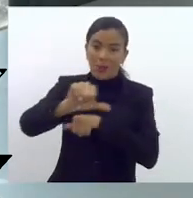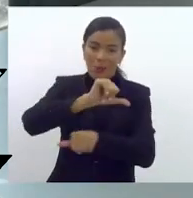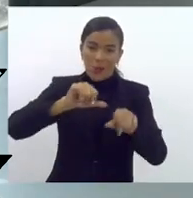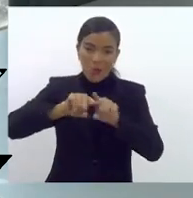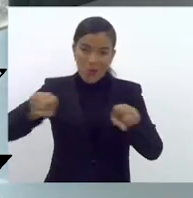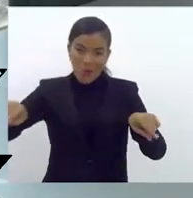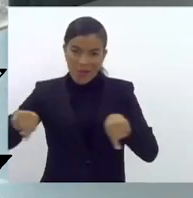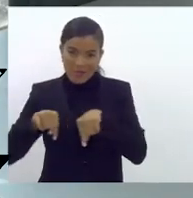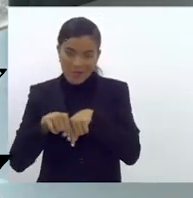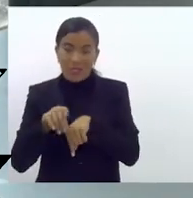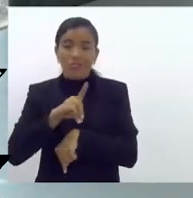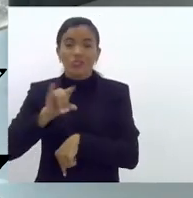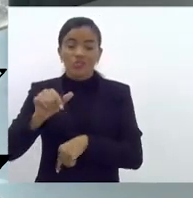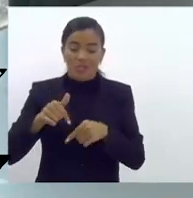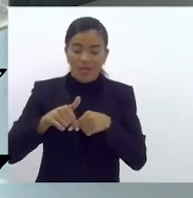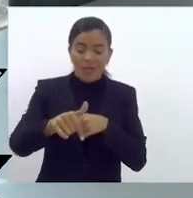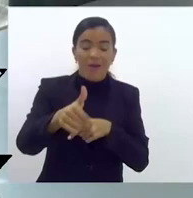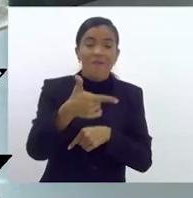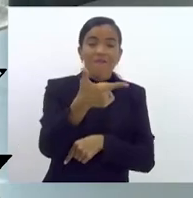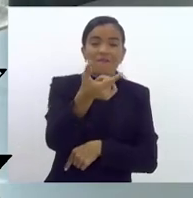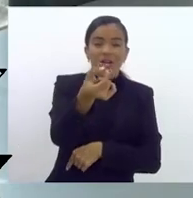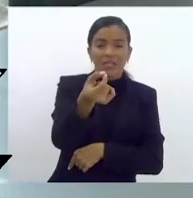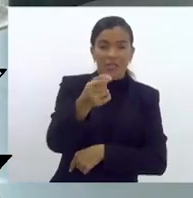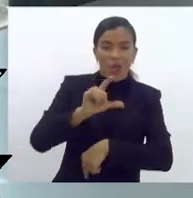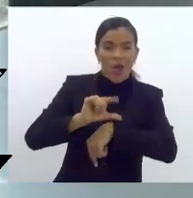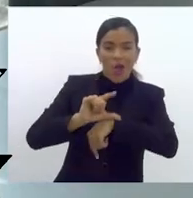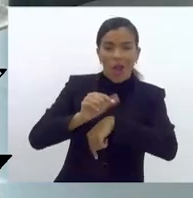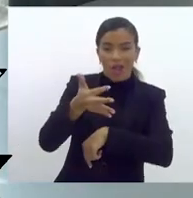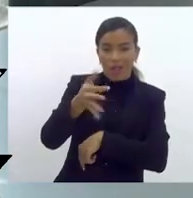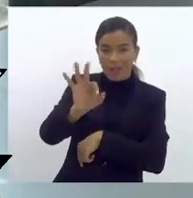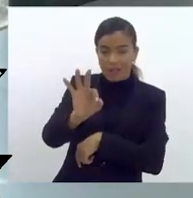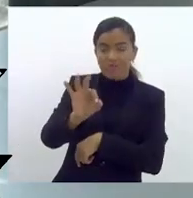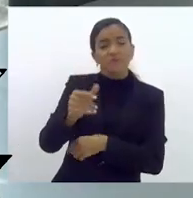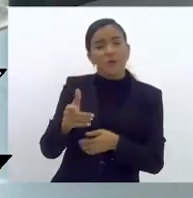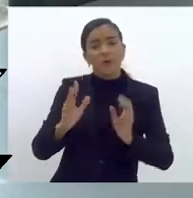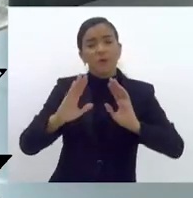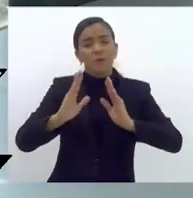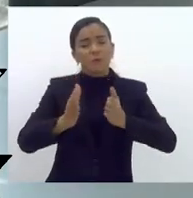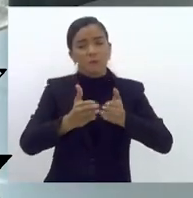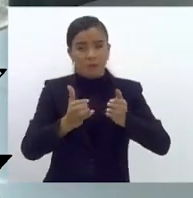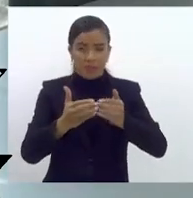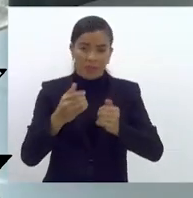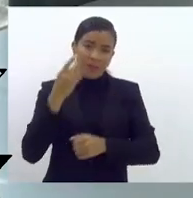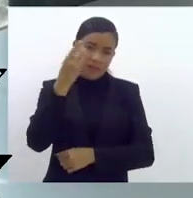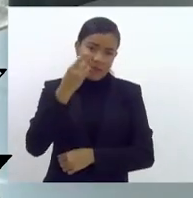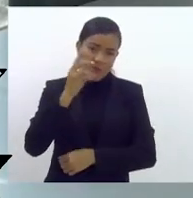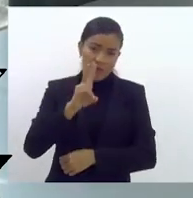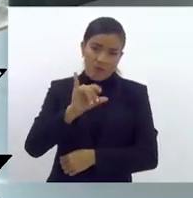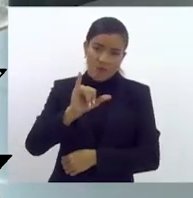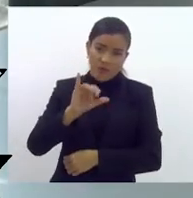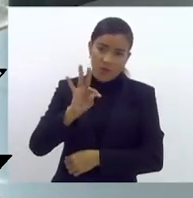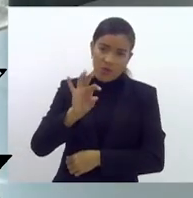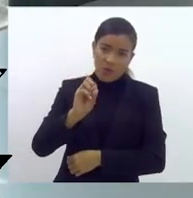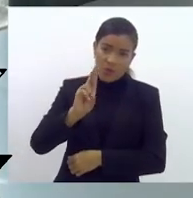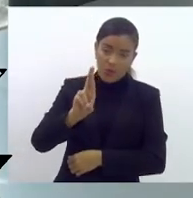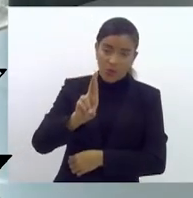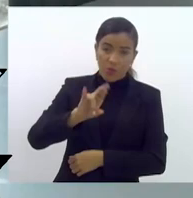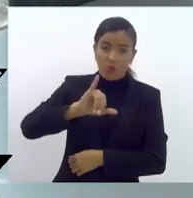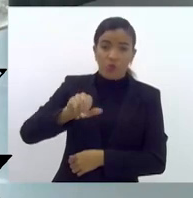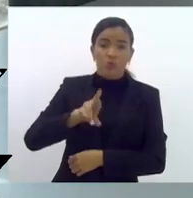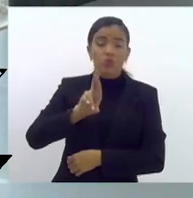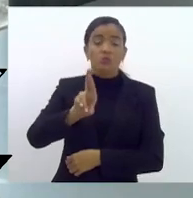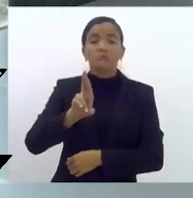no próximo dia 20 às 10 horas foi um pedido do deputado Vitor Júnior para que nós